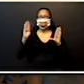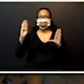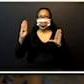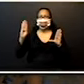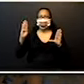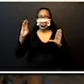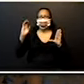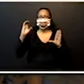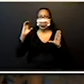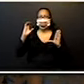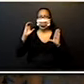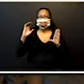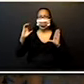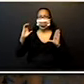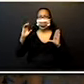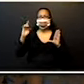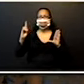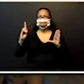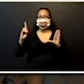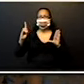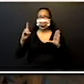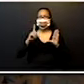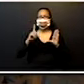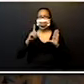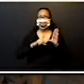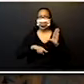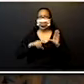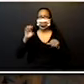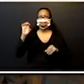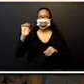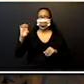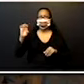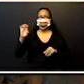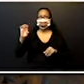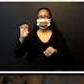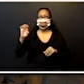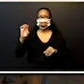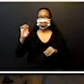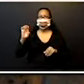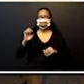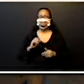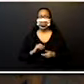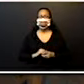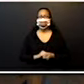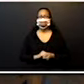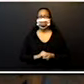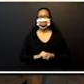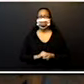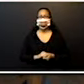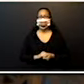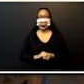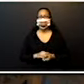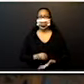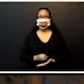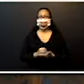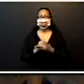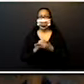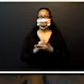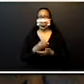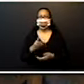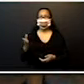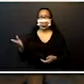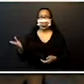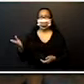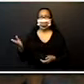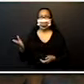C, a letra D e a letra E. Olha que tranquilinho. Para ajudar vocês mais